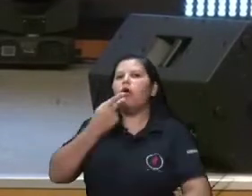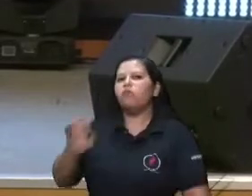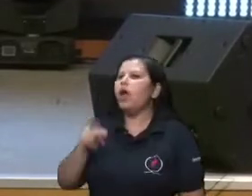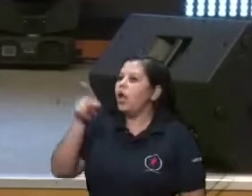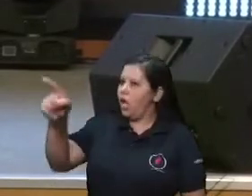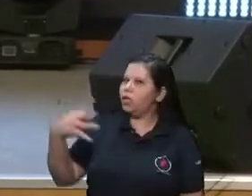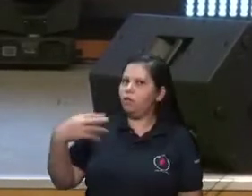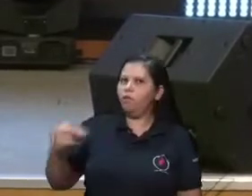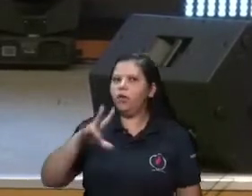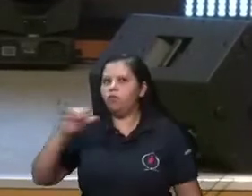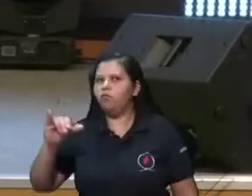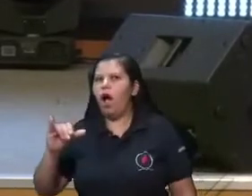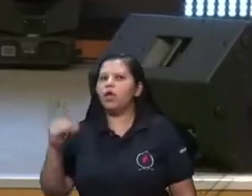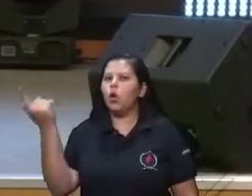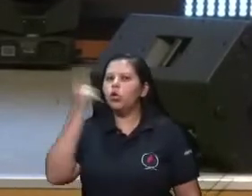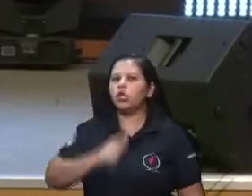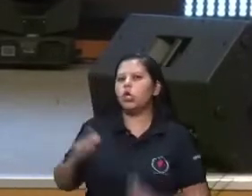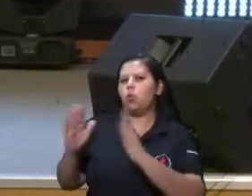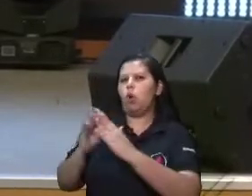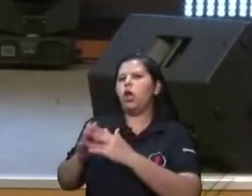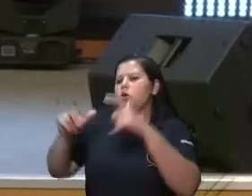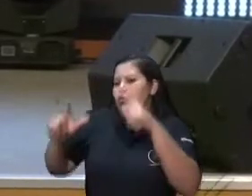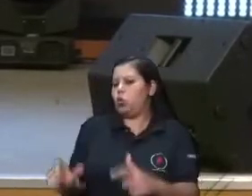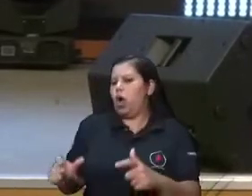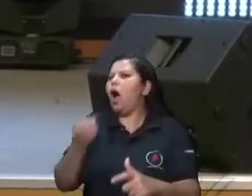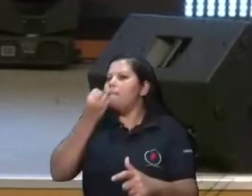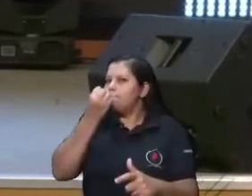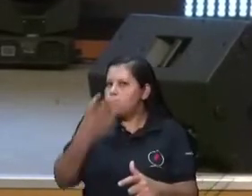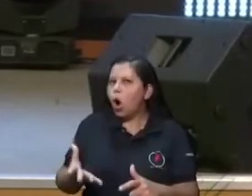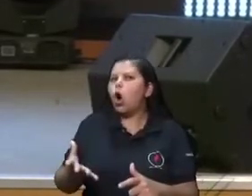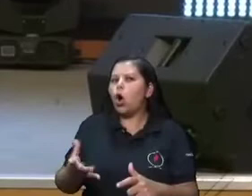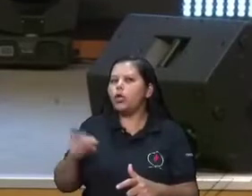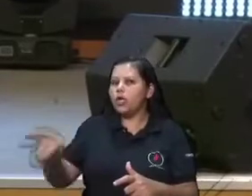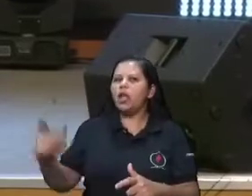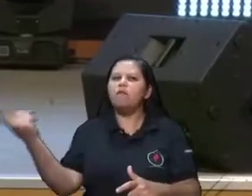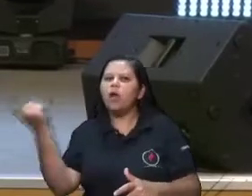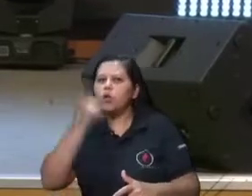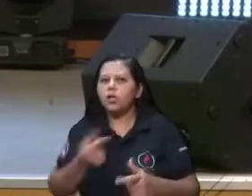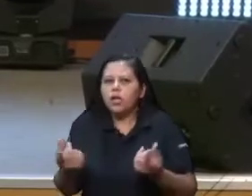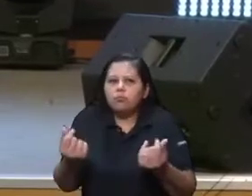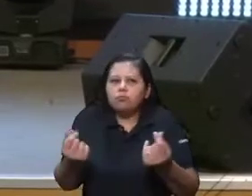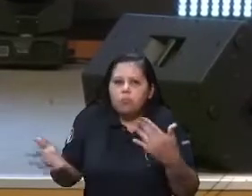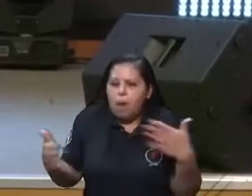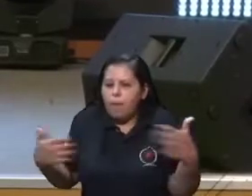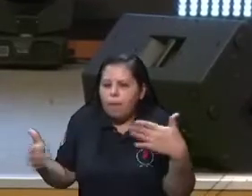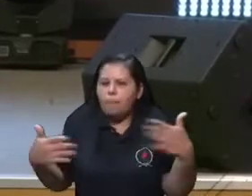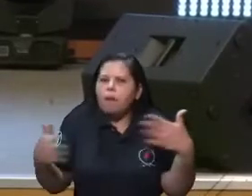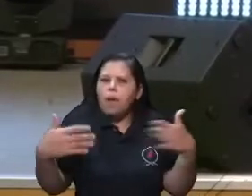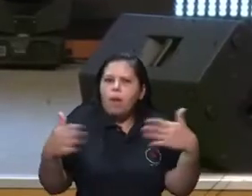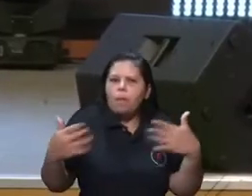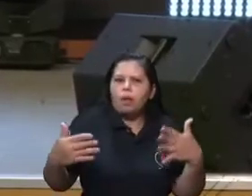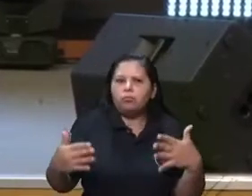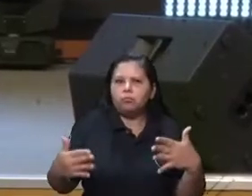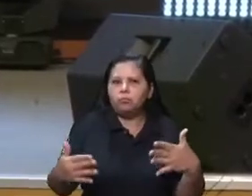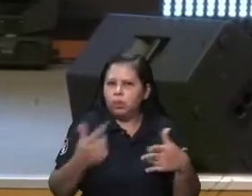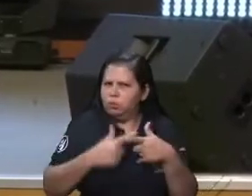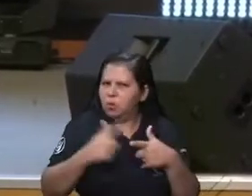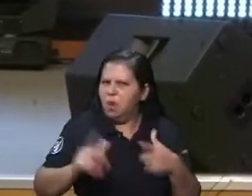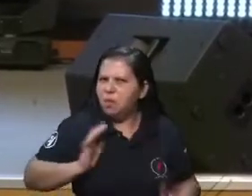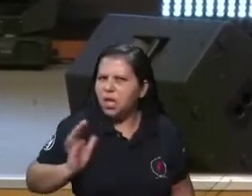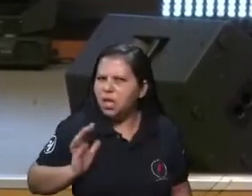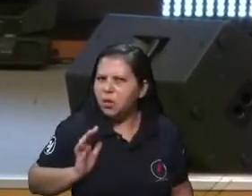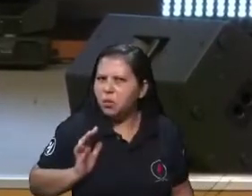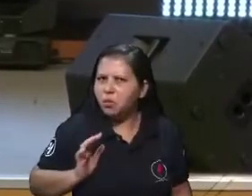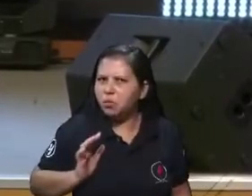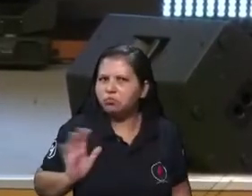posição geográfica favorável e isso vai lhe gerar riquezas. Há algum problema em ser rico?